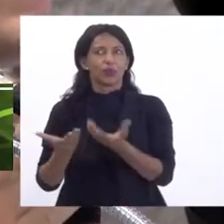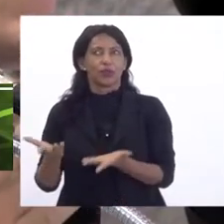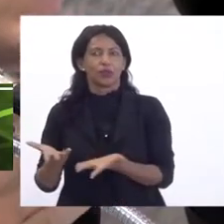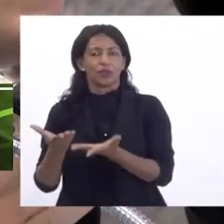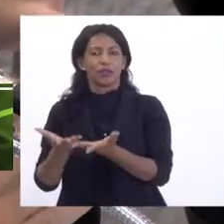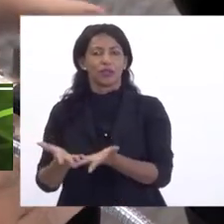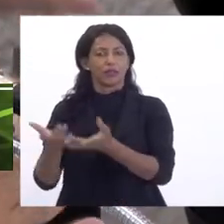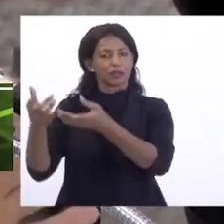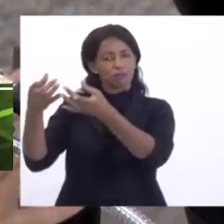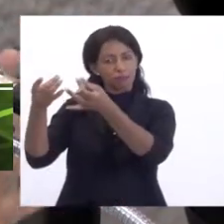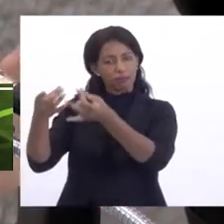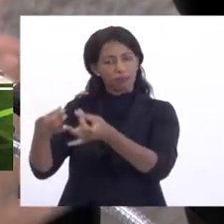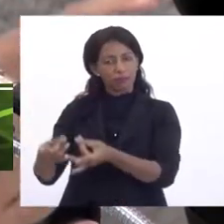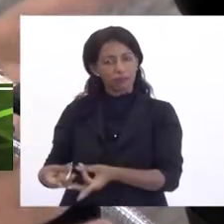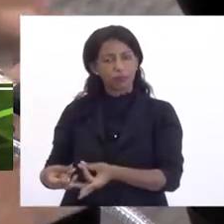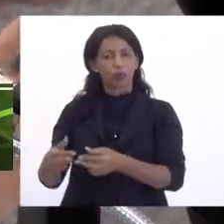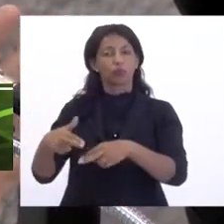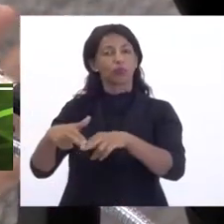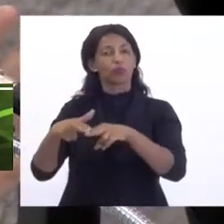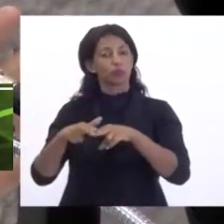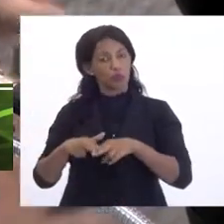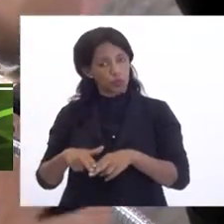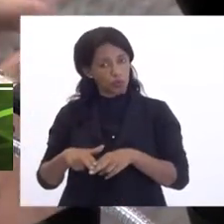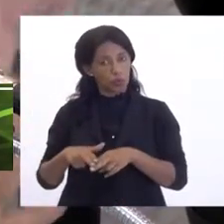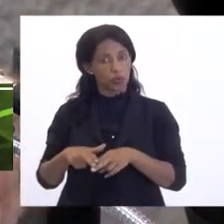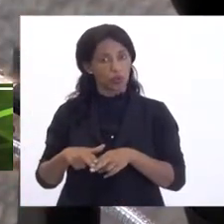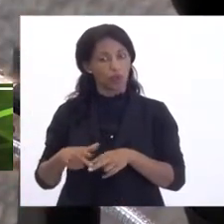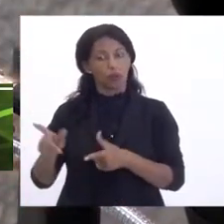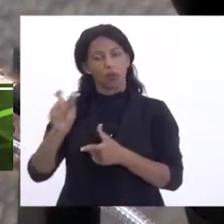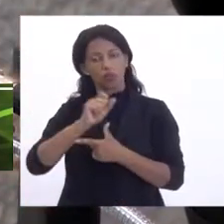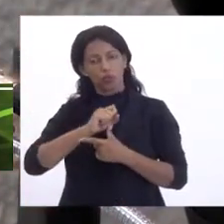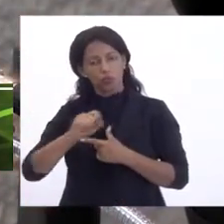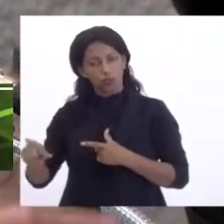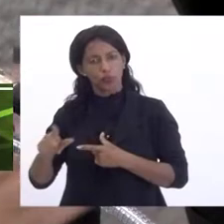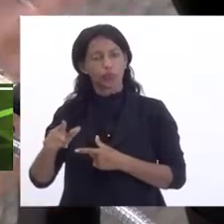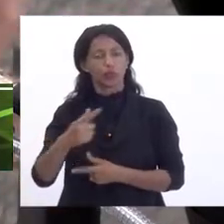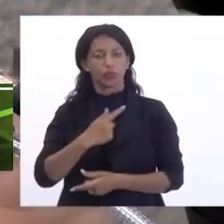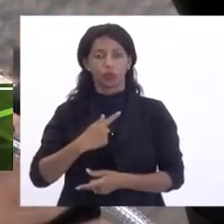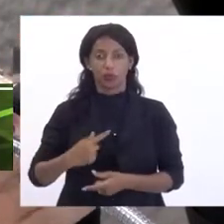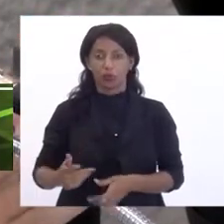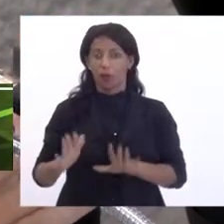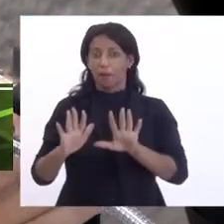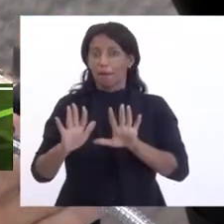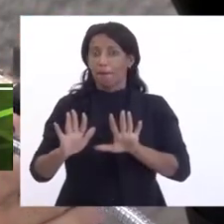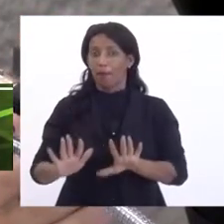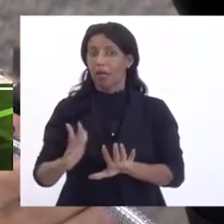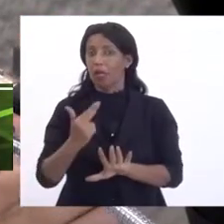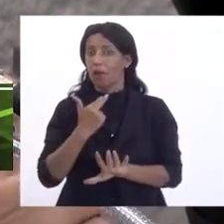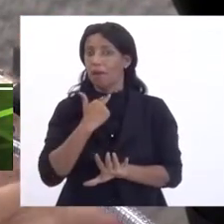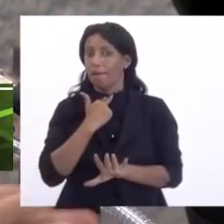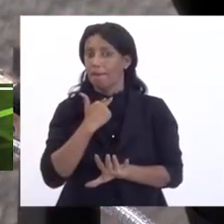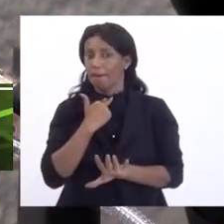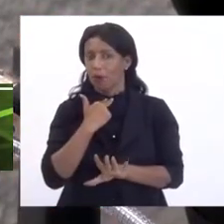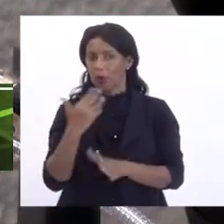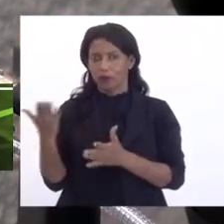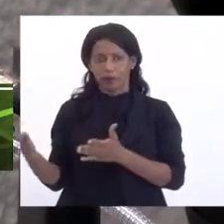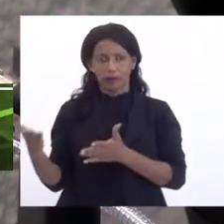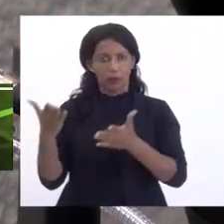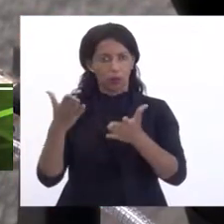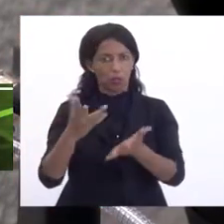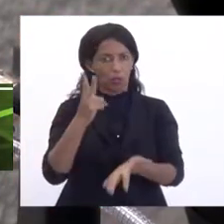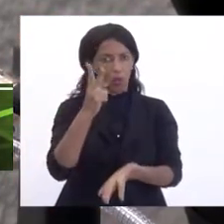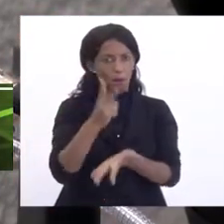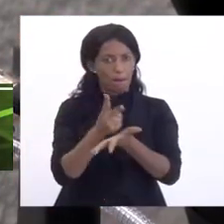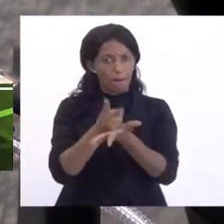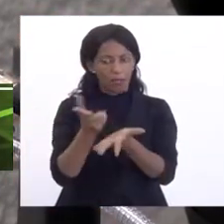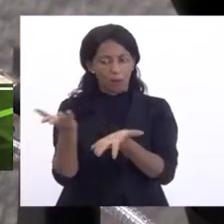do que se define os motivos pelo impeachment do governador Wilson Witzel. Mas não pode ser colocado no mesmo